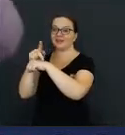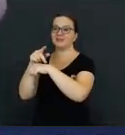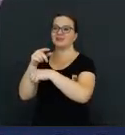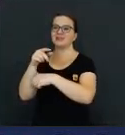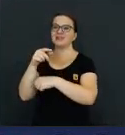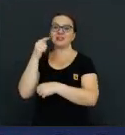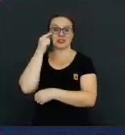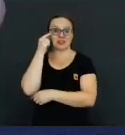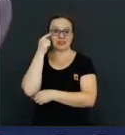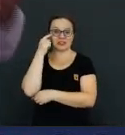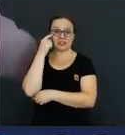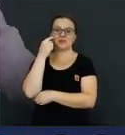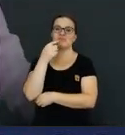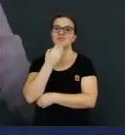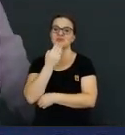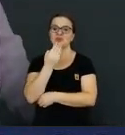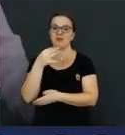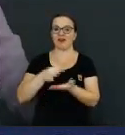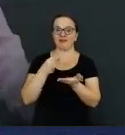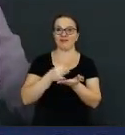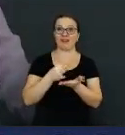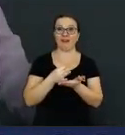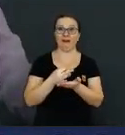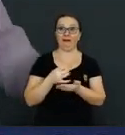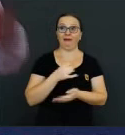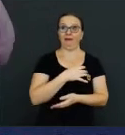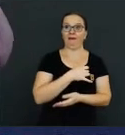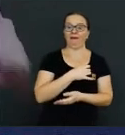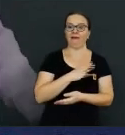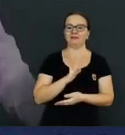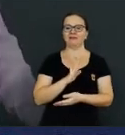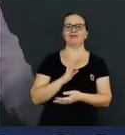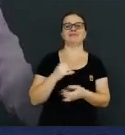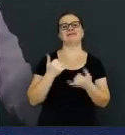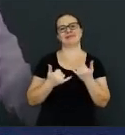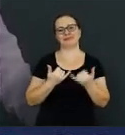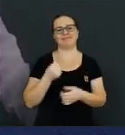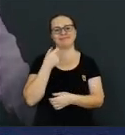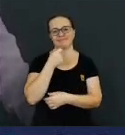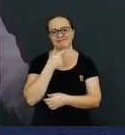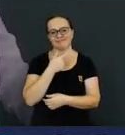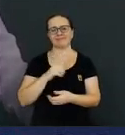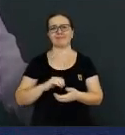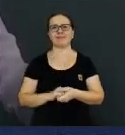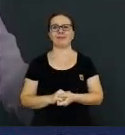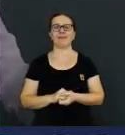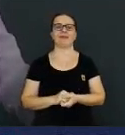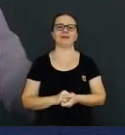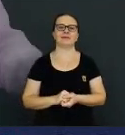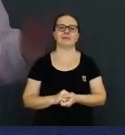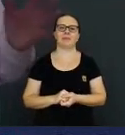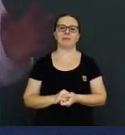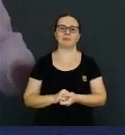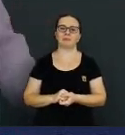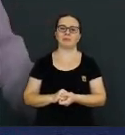As pessoas reagem de uma maneira estranha para essas coisas. Eu posso imaginar como será na grande tribulação, irmãos. A gente acha que